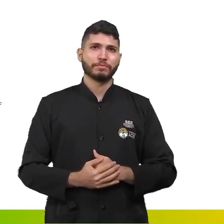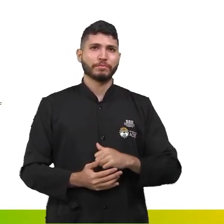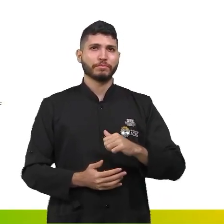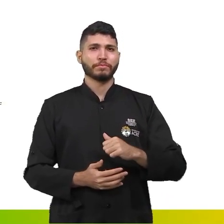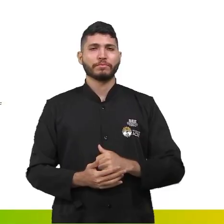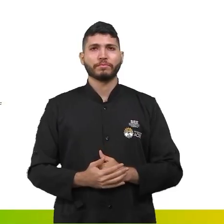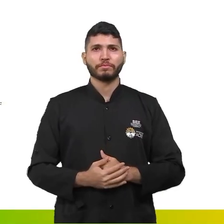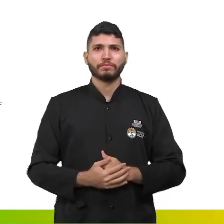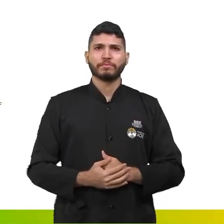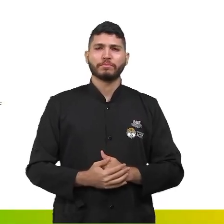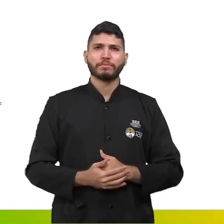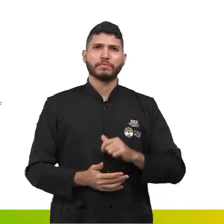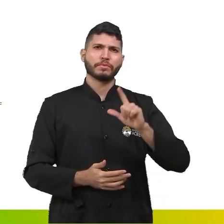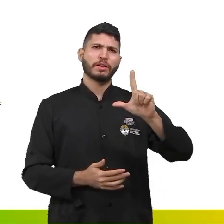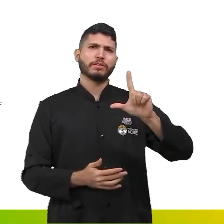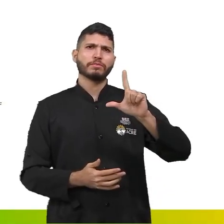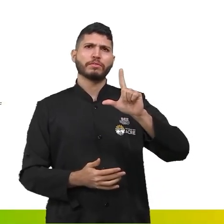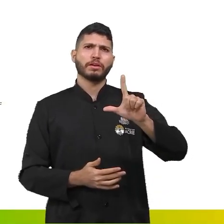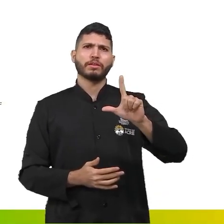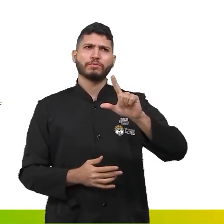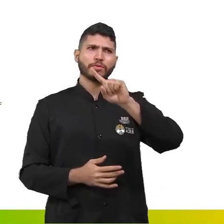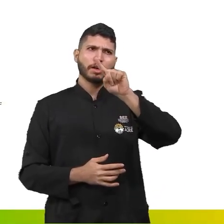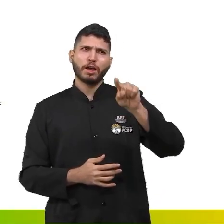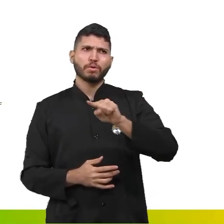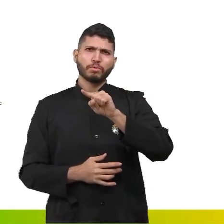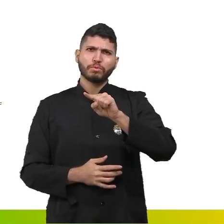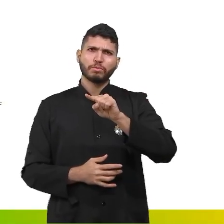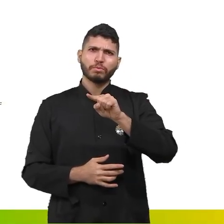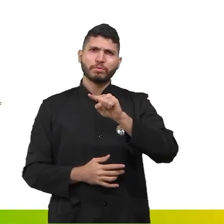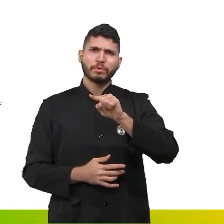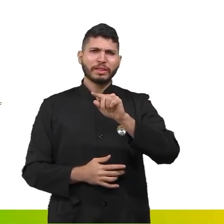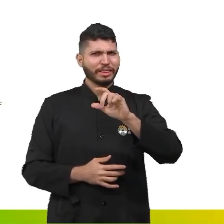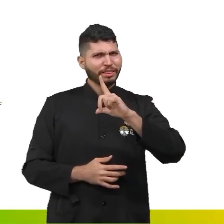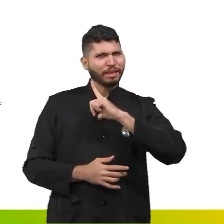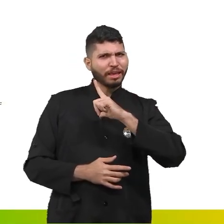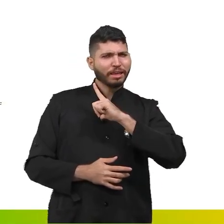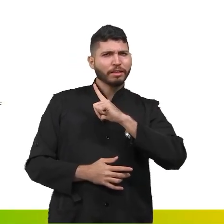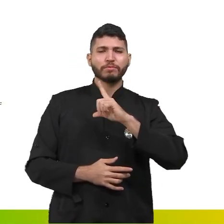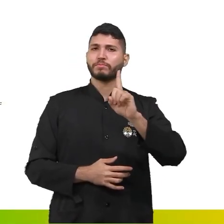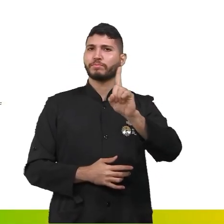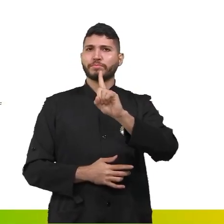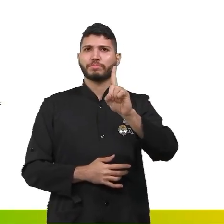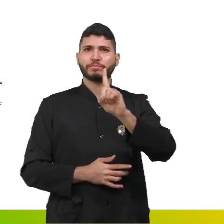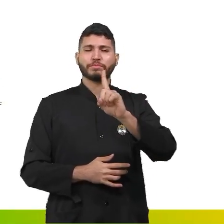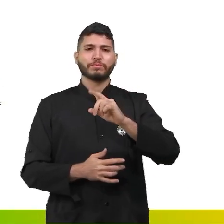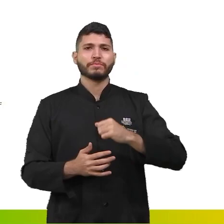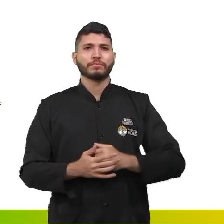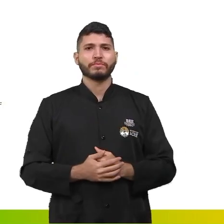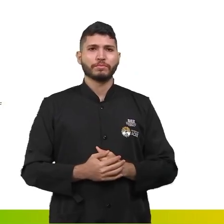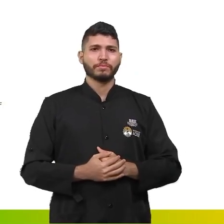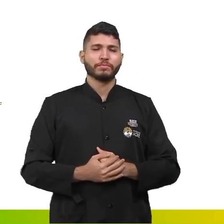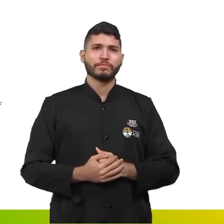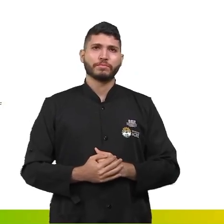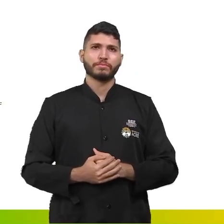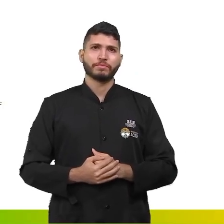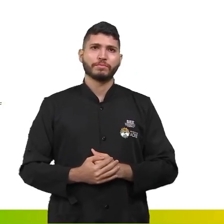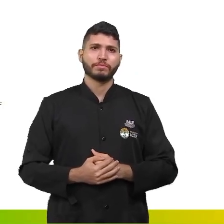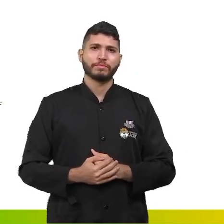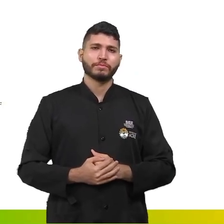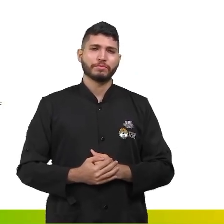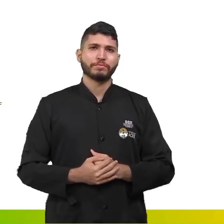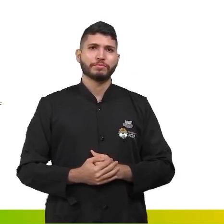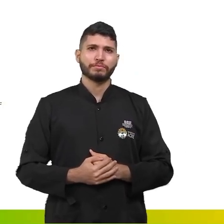lado, lado, ângulo, não? Não existe, pessoal. Vamos supor que tem um lado, outro lado, aí o ângulo bem